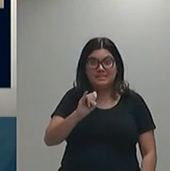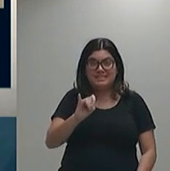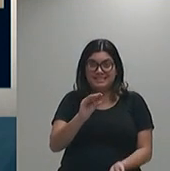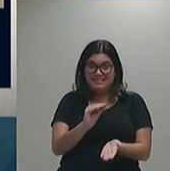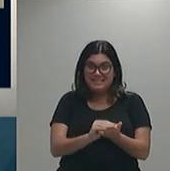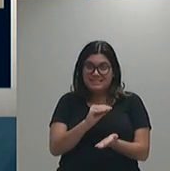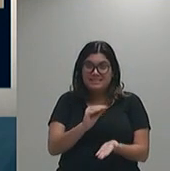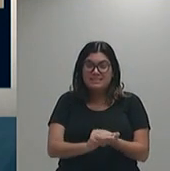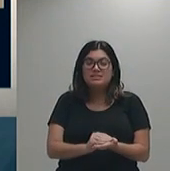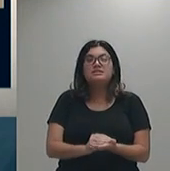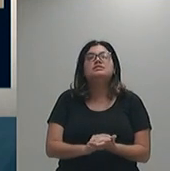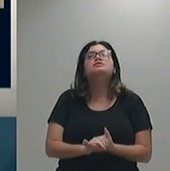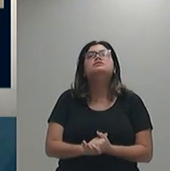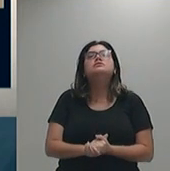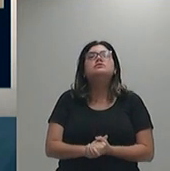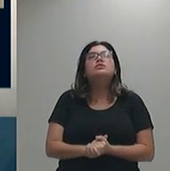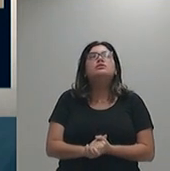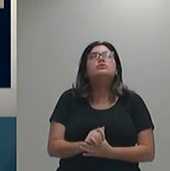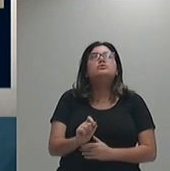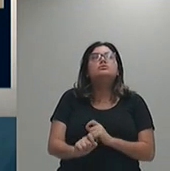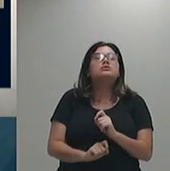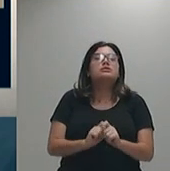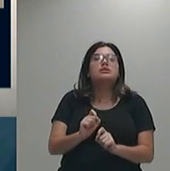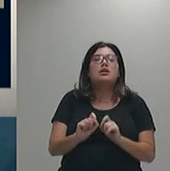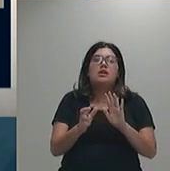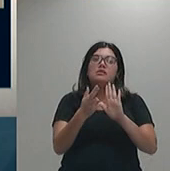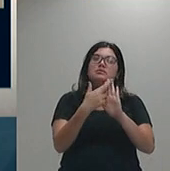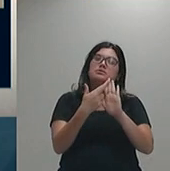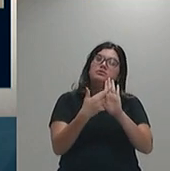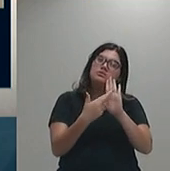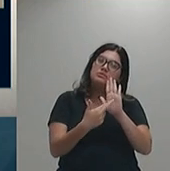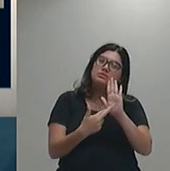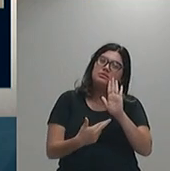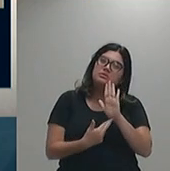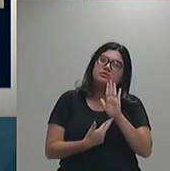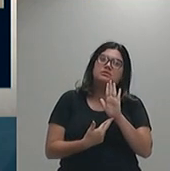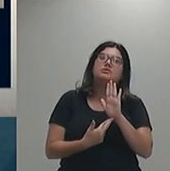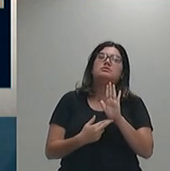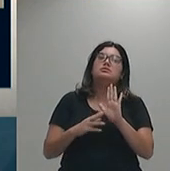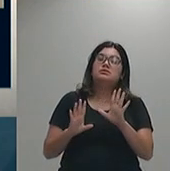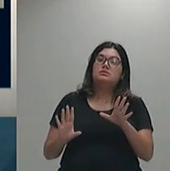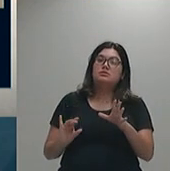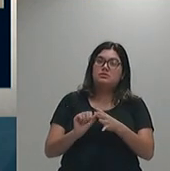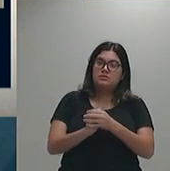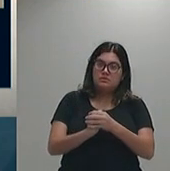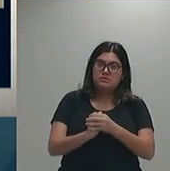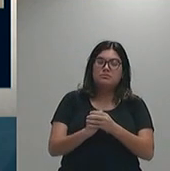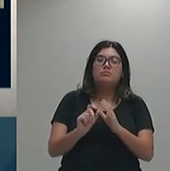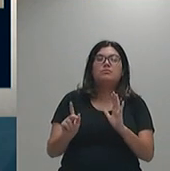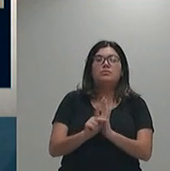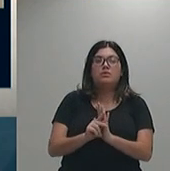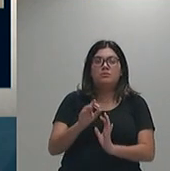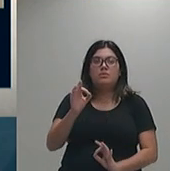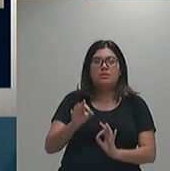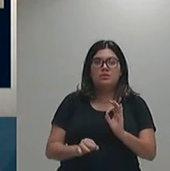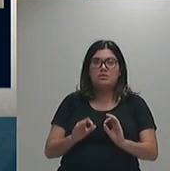de um regulamento de regimento interno de um tribunal